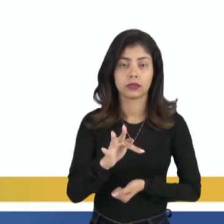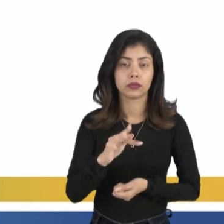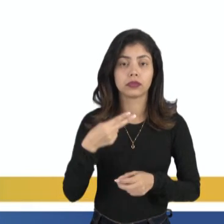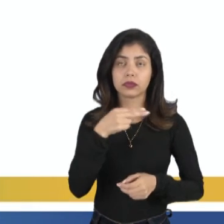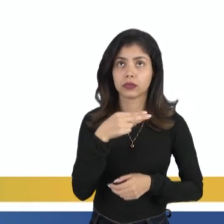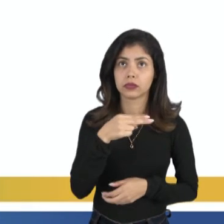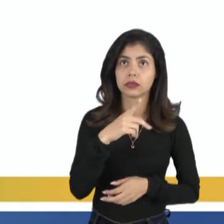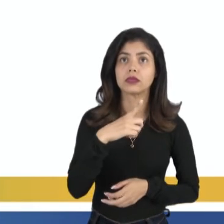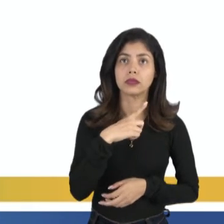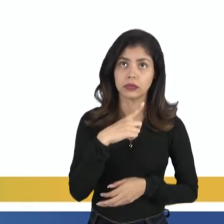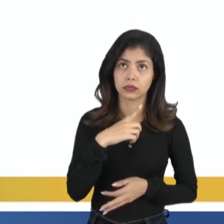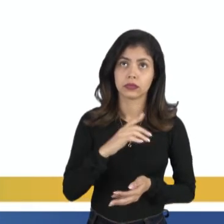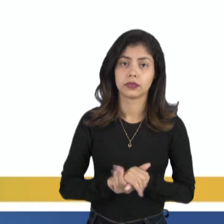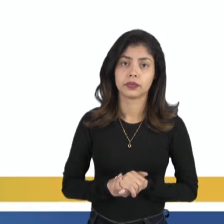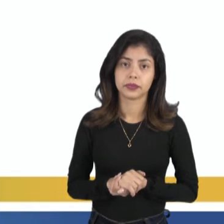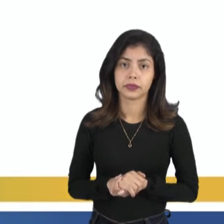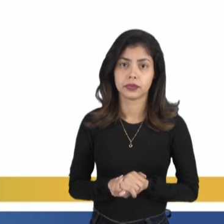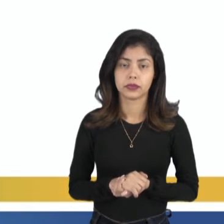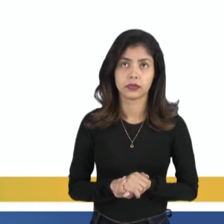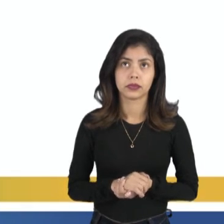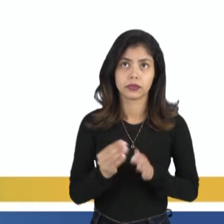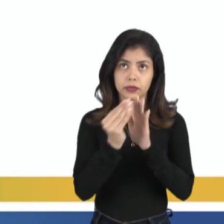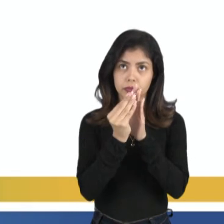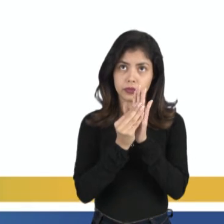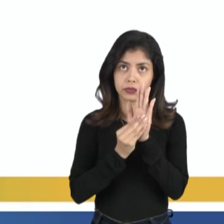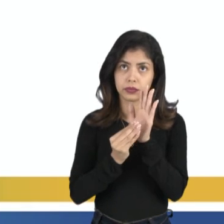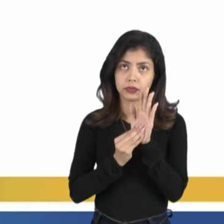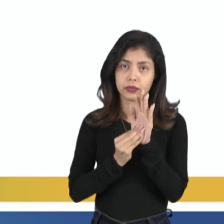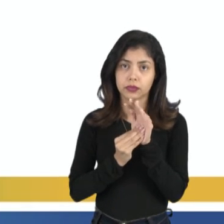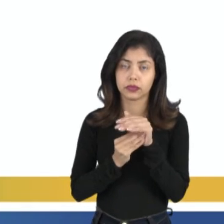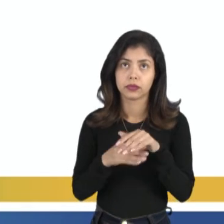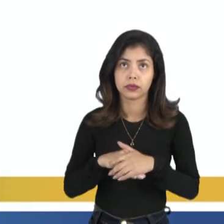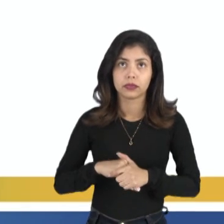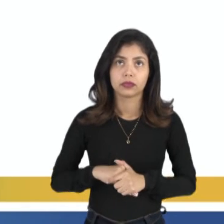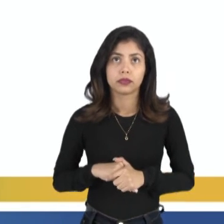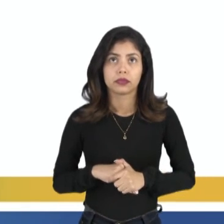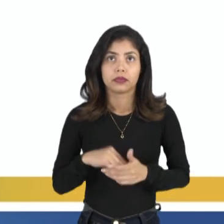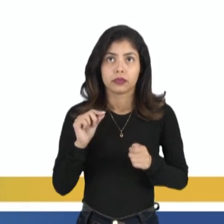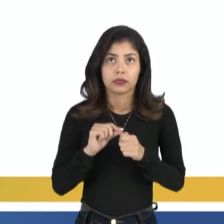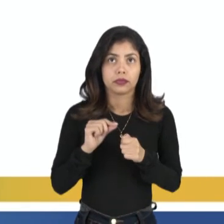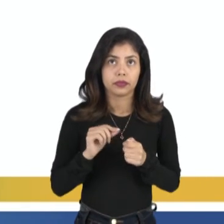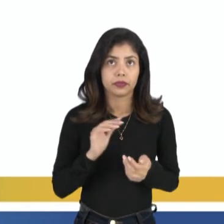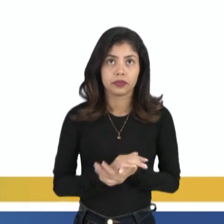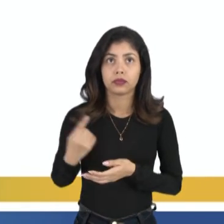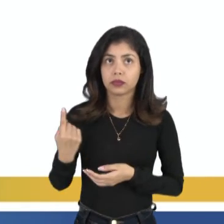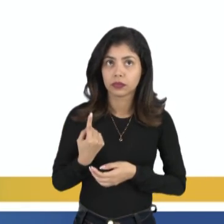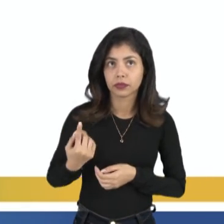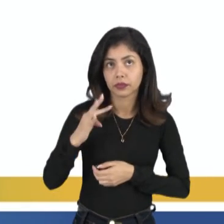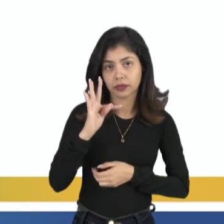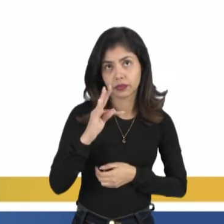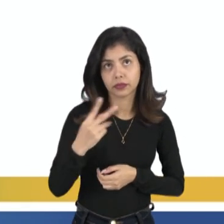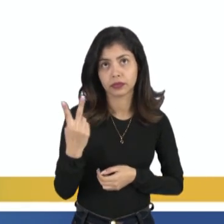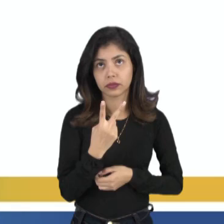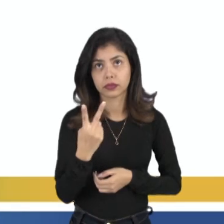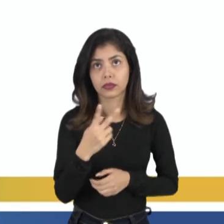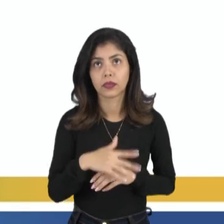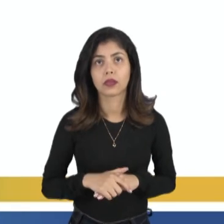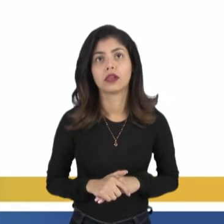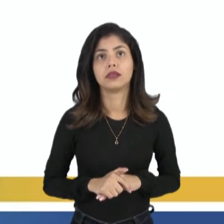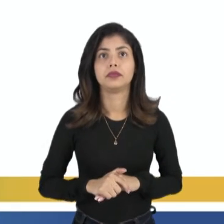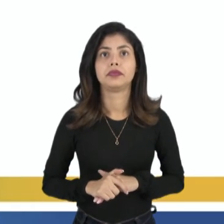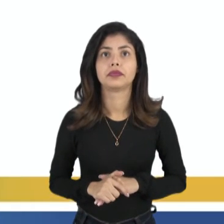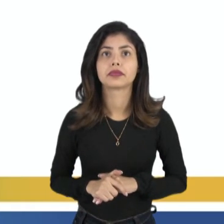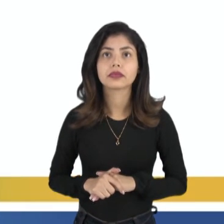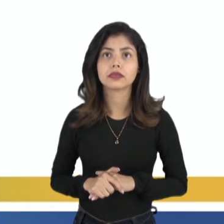que atuam nele e aí os dados que estão colocados na questão. O que nós vamos fazer? Vamos isolar o T, que é igual nas duas alternativas